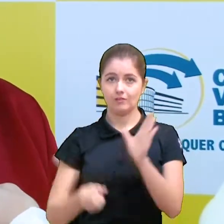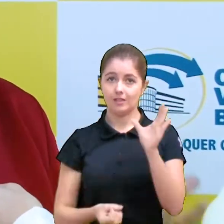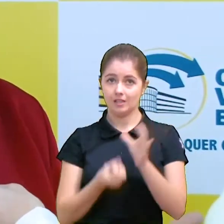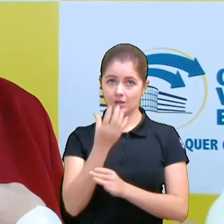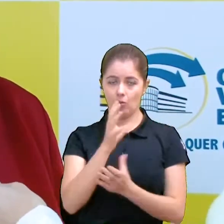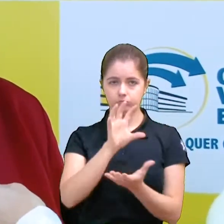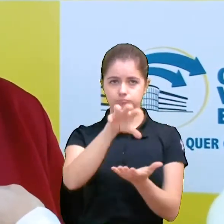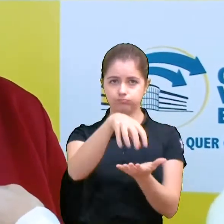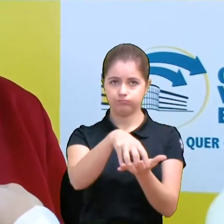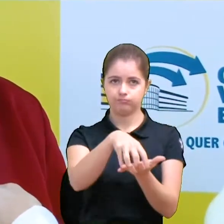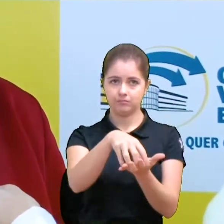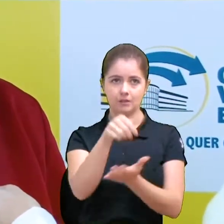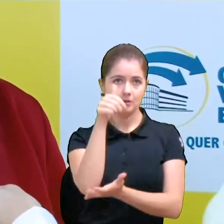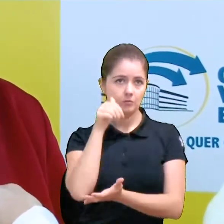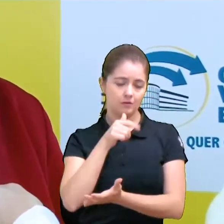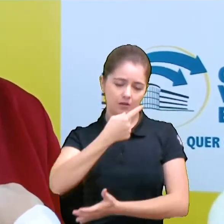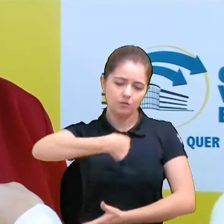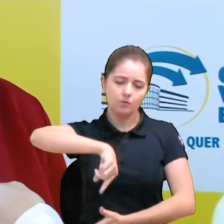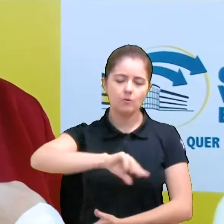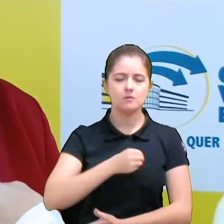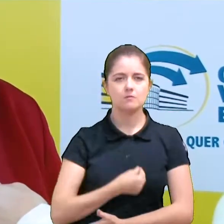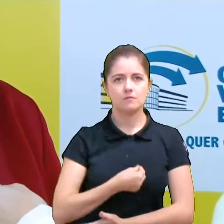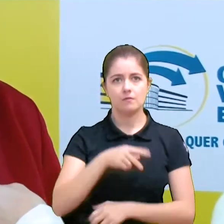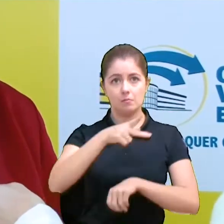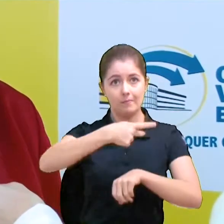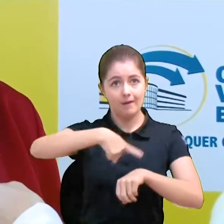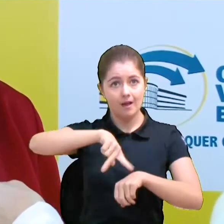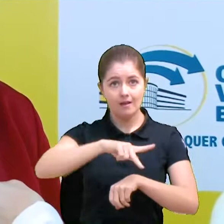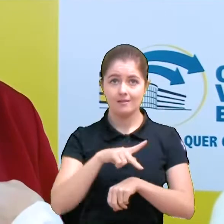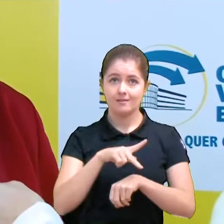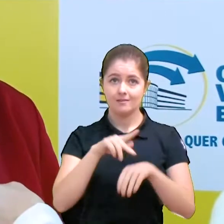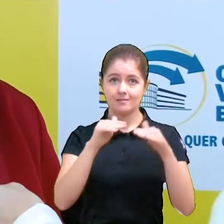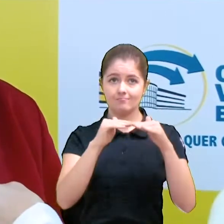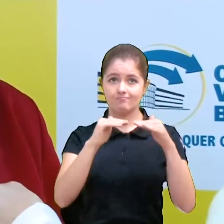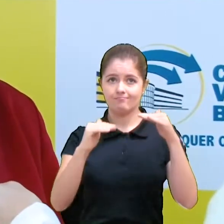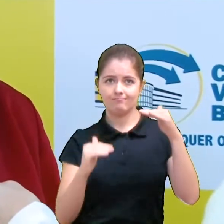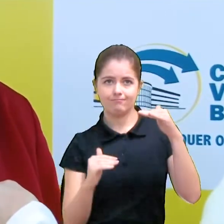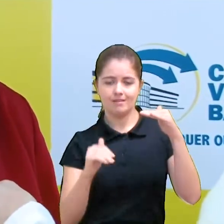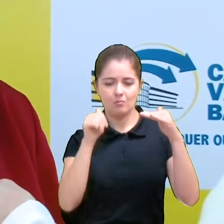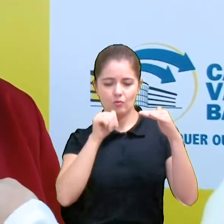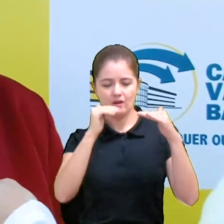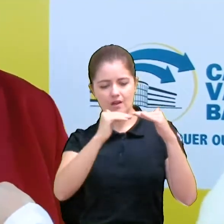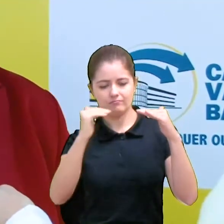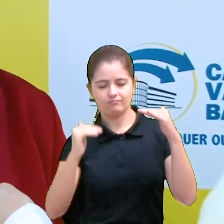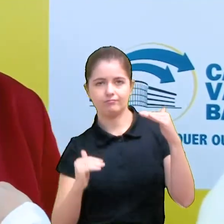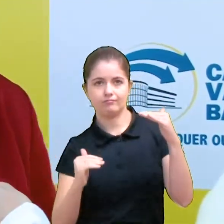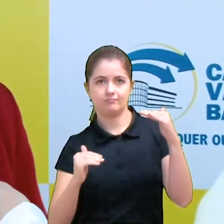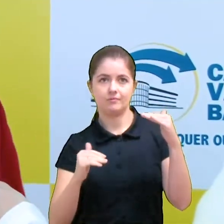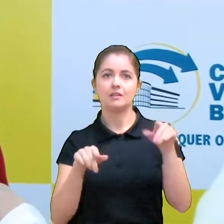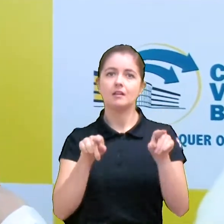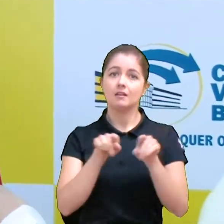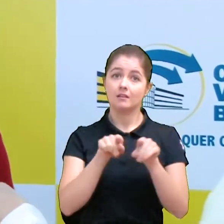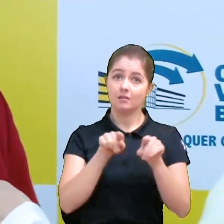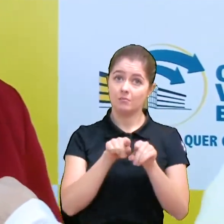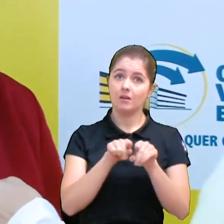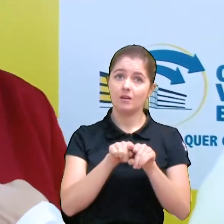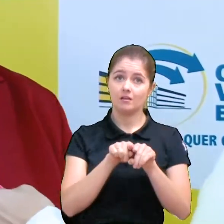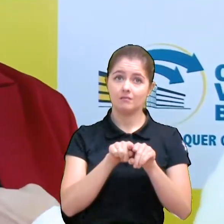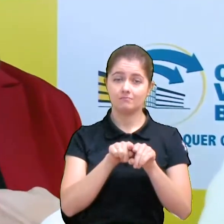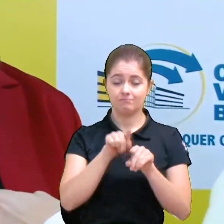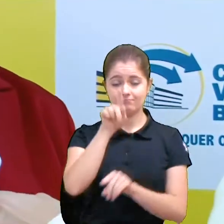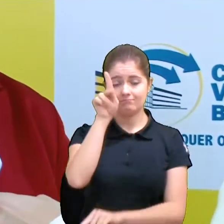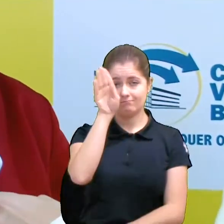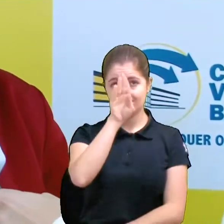gente vive, né, num país que tem uma desigualdade muito grande, e no Parlamento brasileiro a realidade